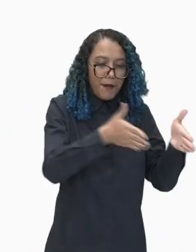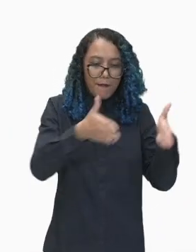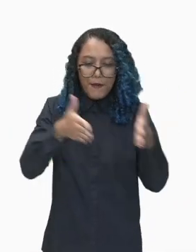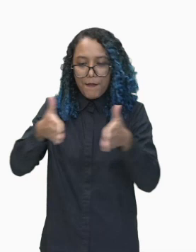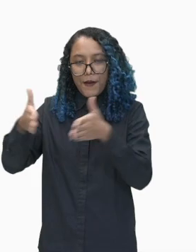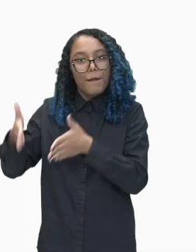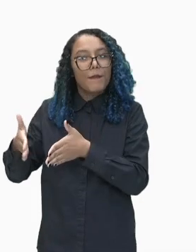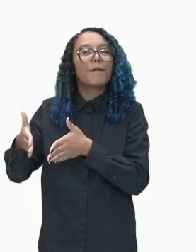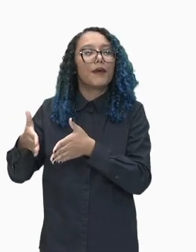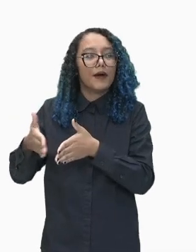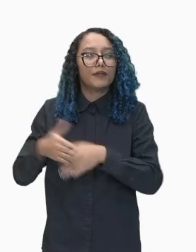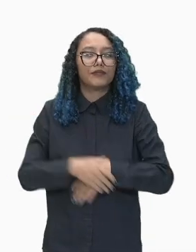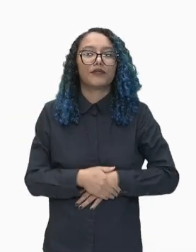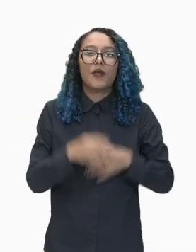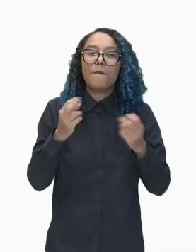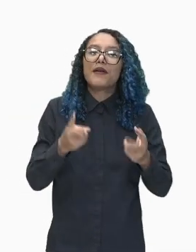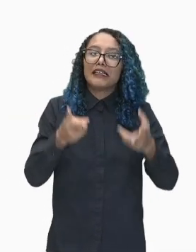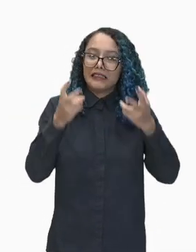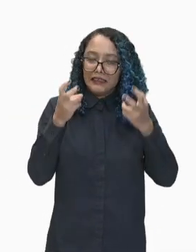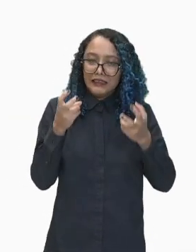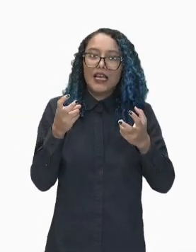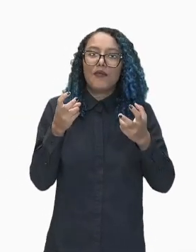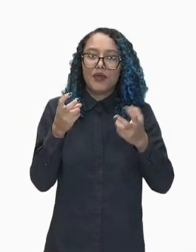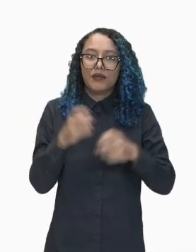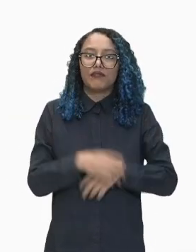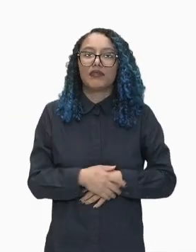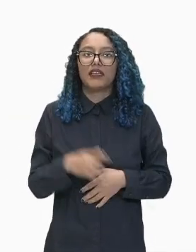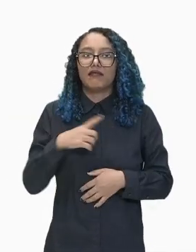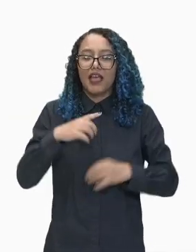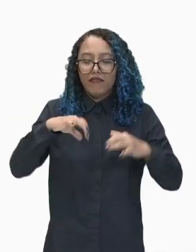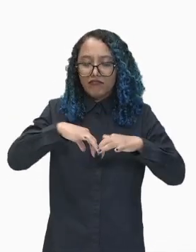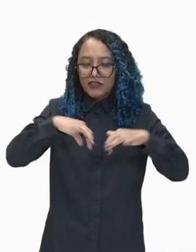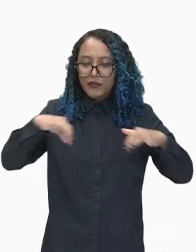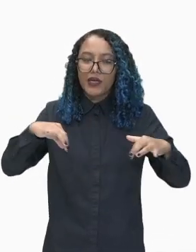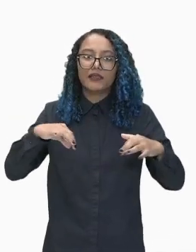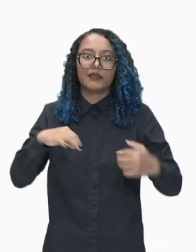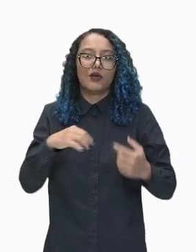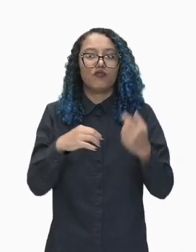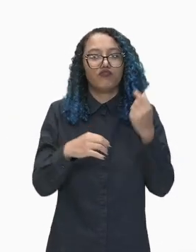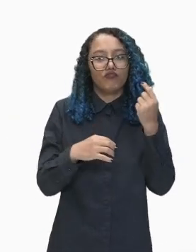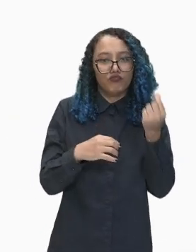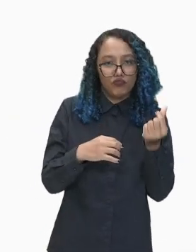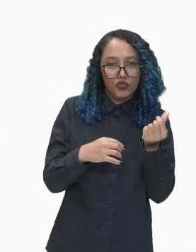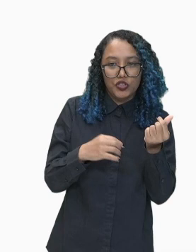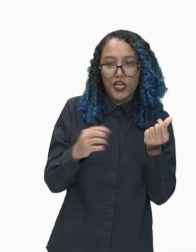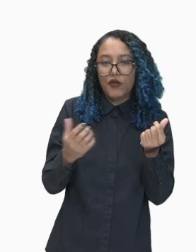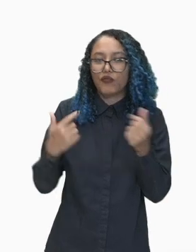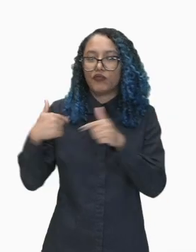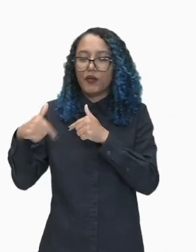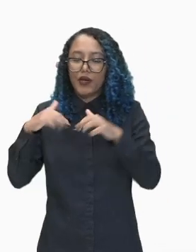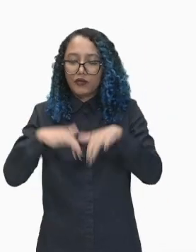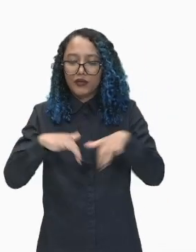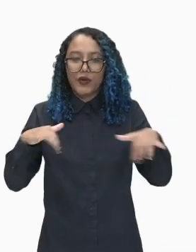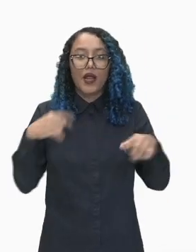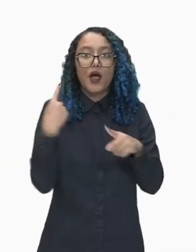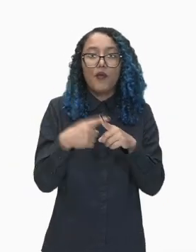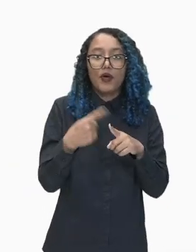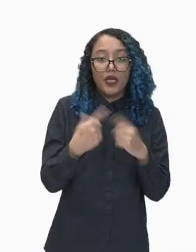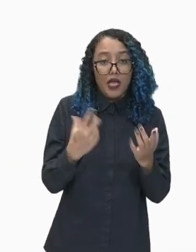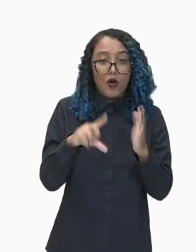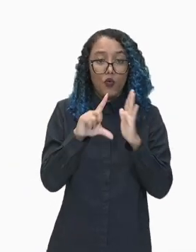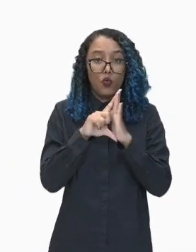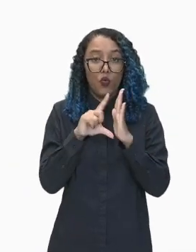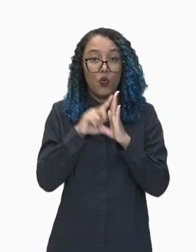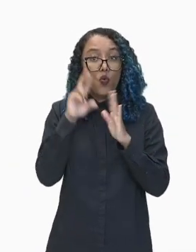ver que ocorre a separação definitiva entre capital e trabalho, pois o burguês, isto é, o dono